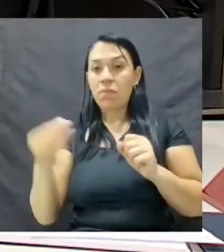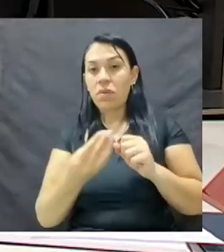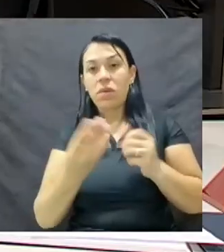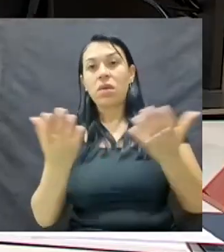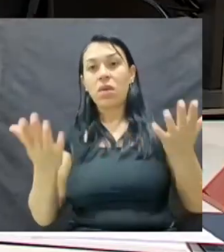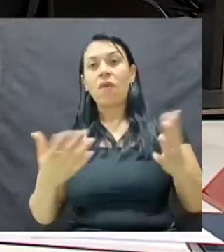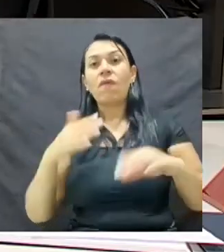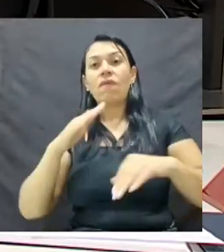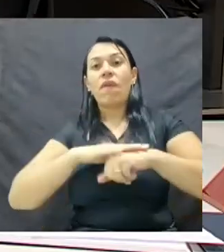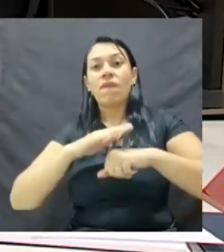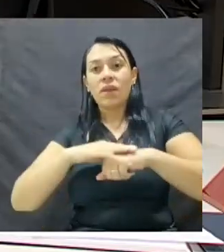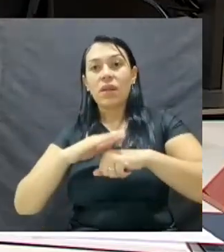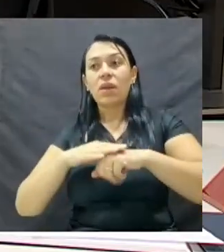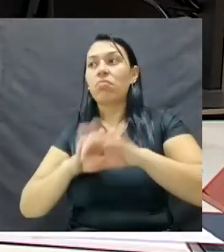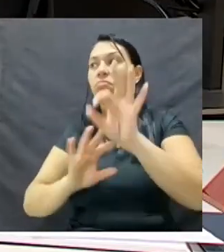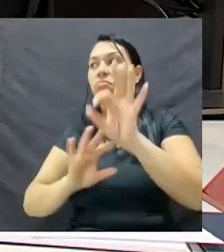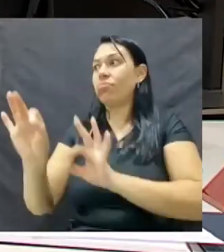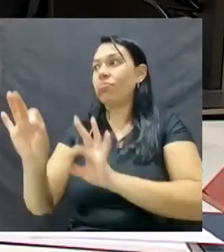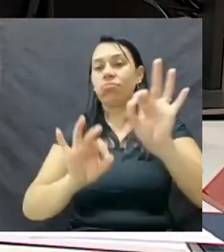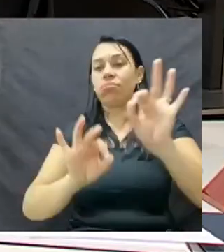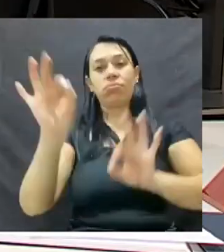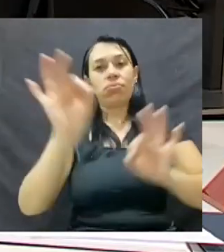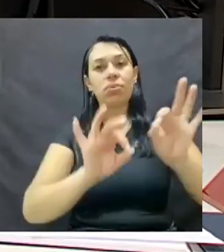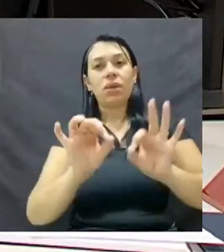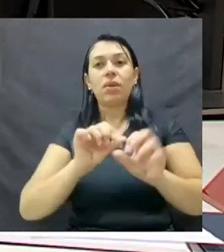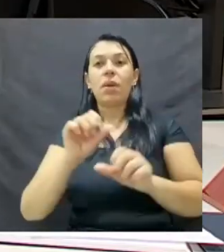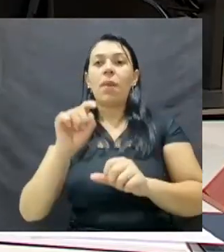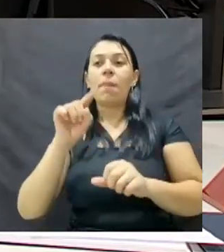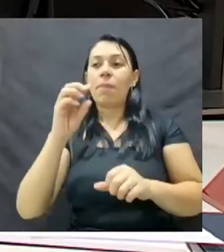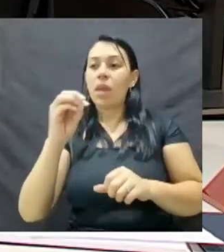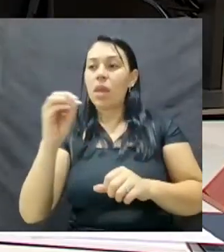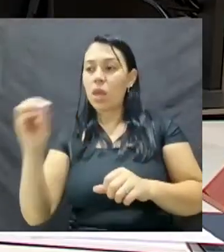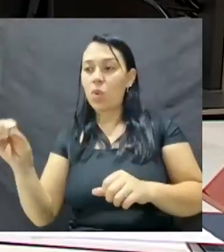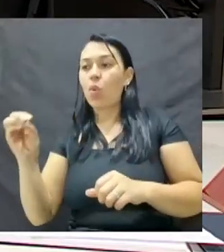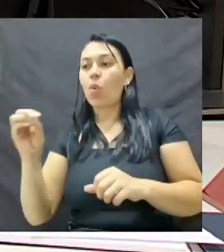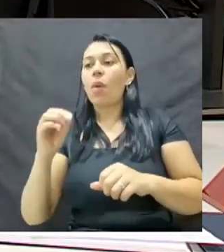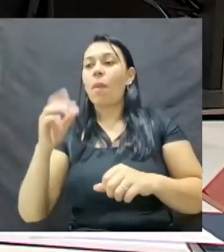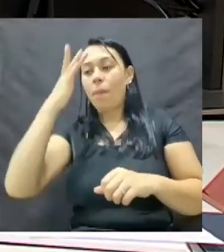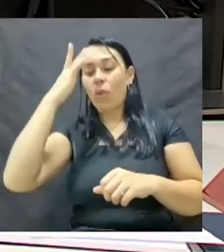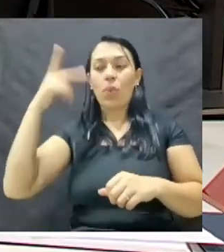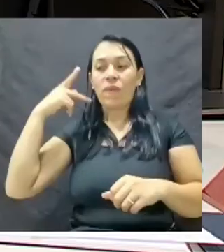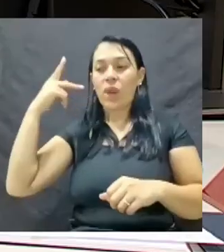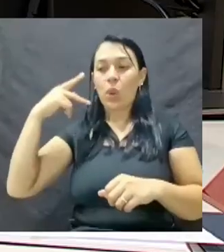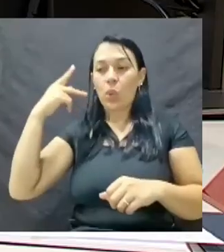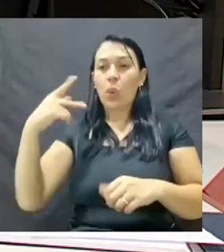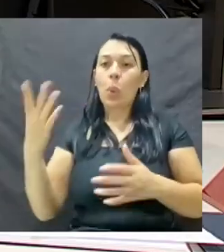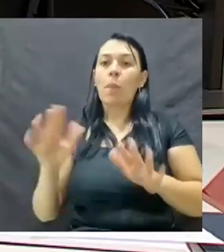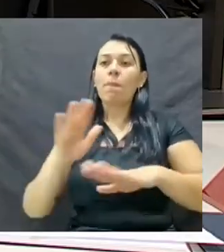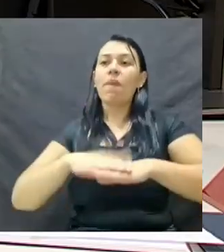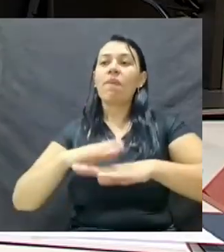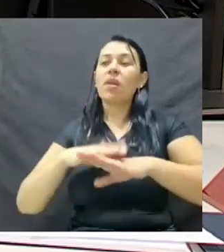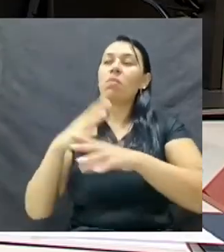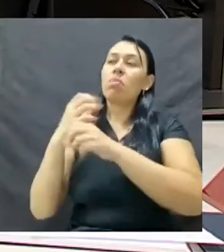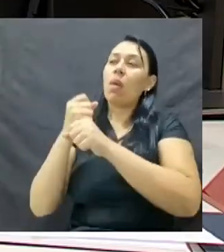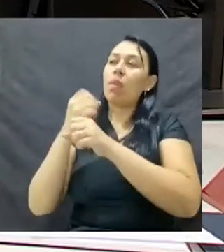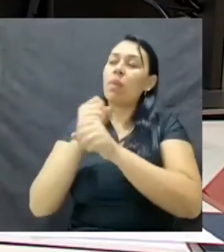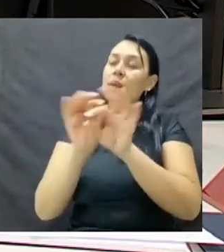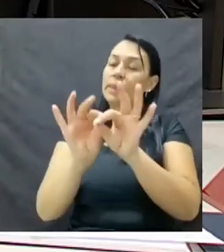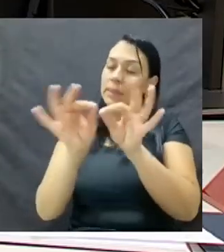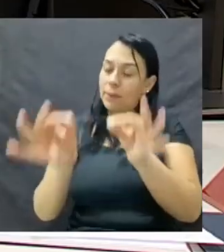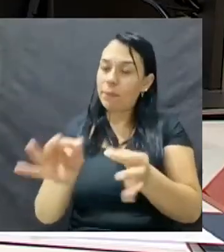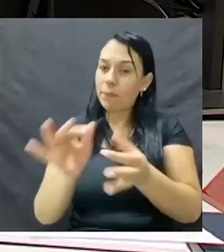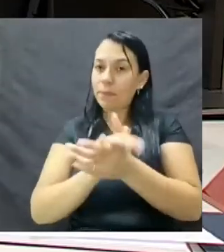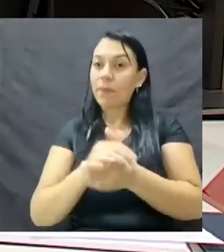seria cerca de 1.000 habitantes por vereador. Fazer alguma conta bem simples aqui, né? Aqui em Campinas nós temos